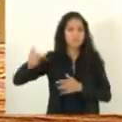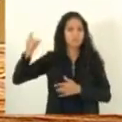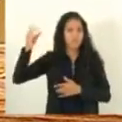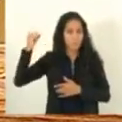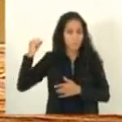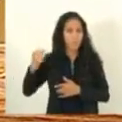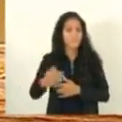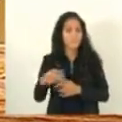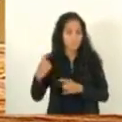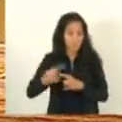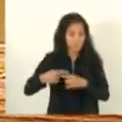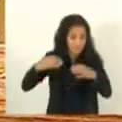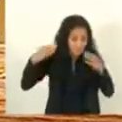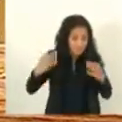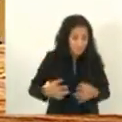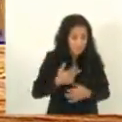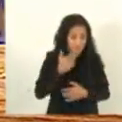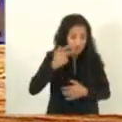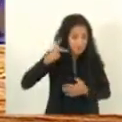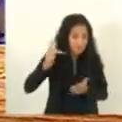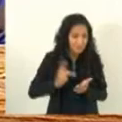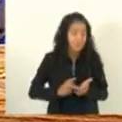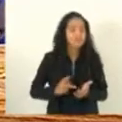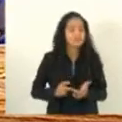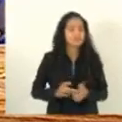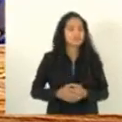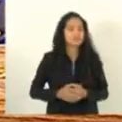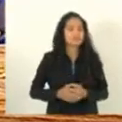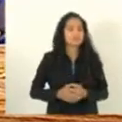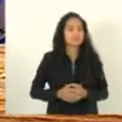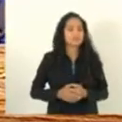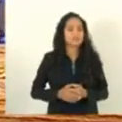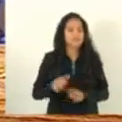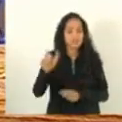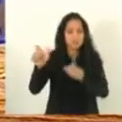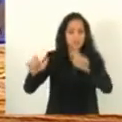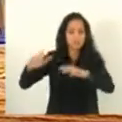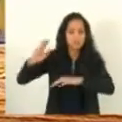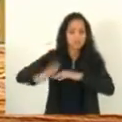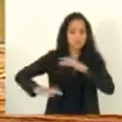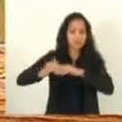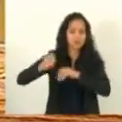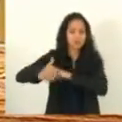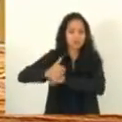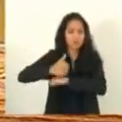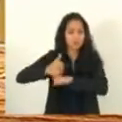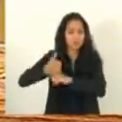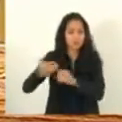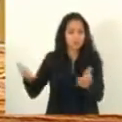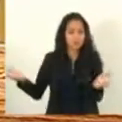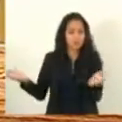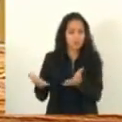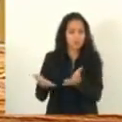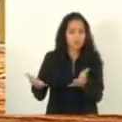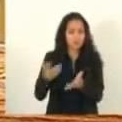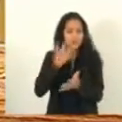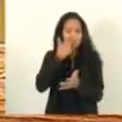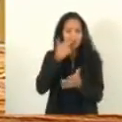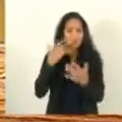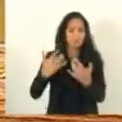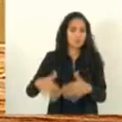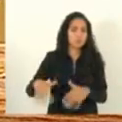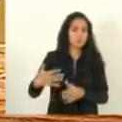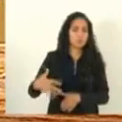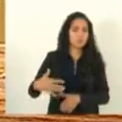há muito tempo, porque, na verdade, as pessoas, os profissionais que hoje estão reféns